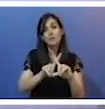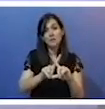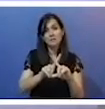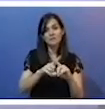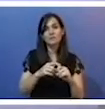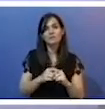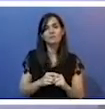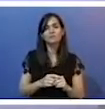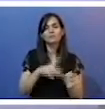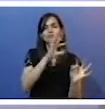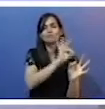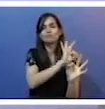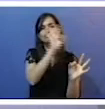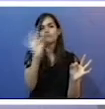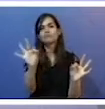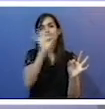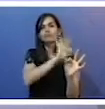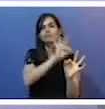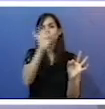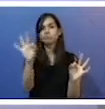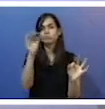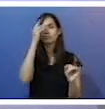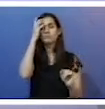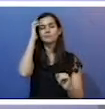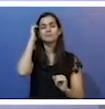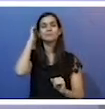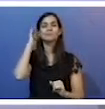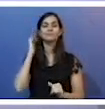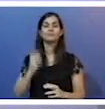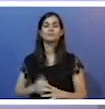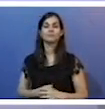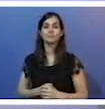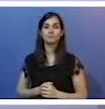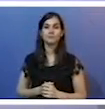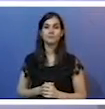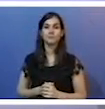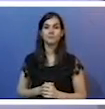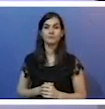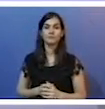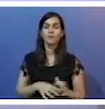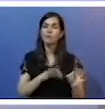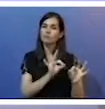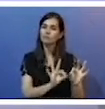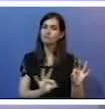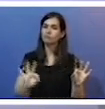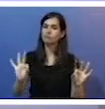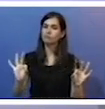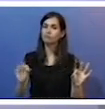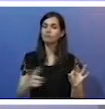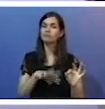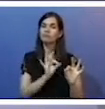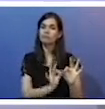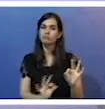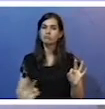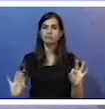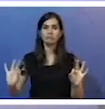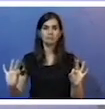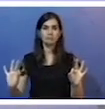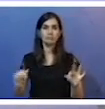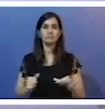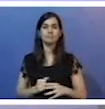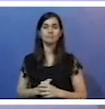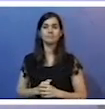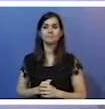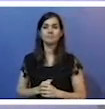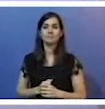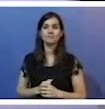certinhas para não errar então x vezes x x - 1 aqui menos um vezes x menos